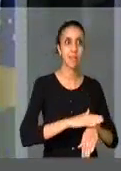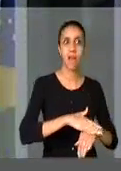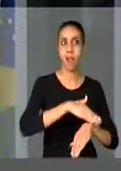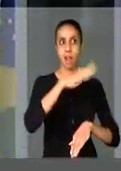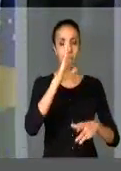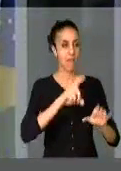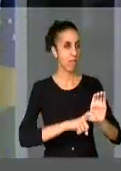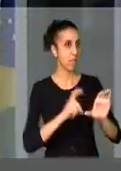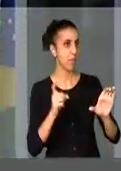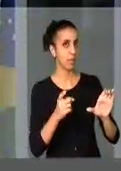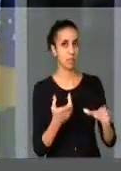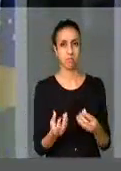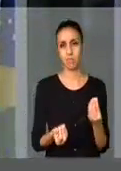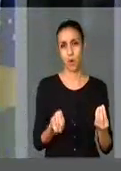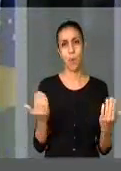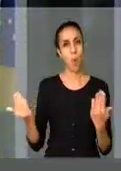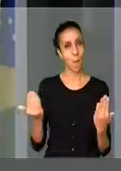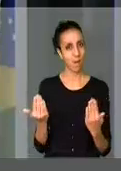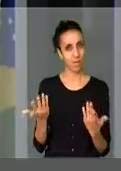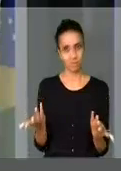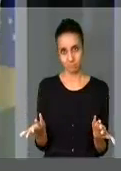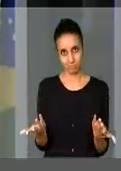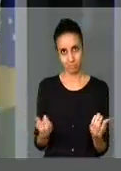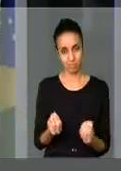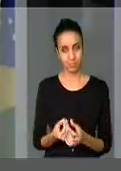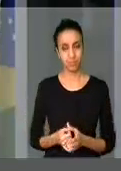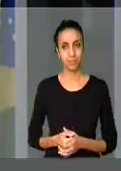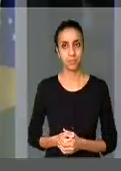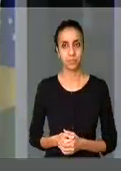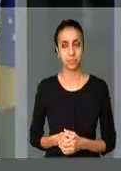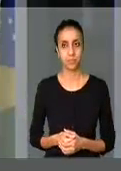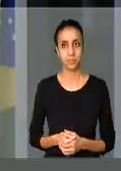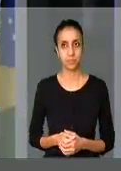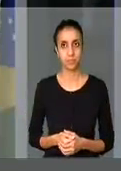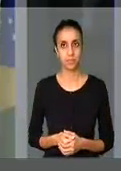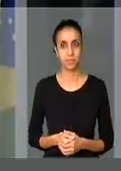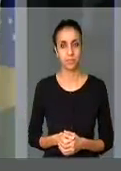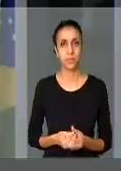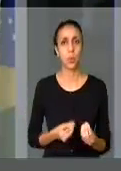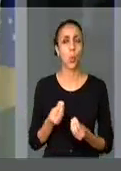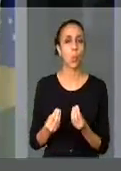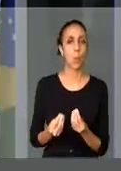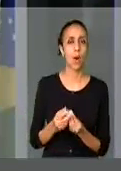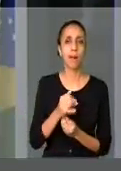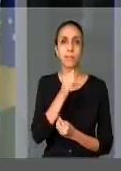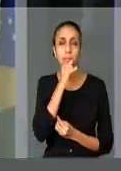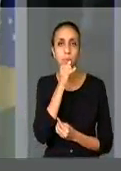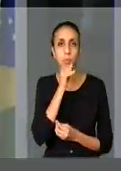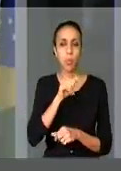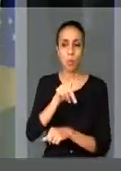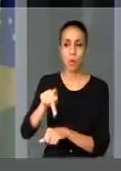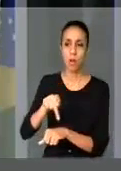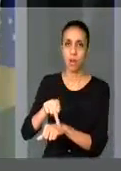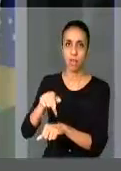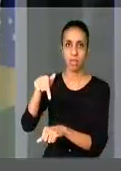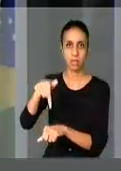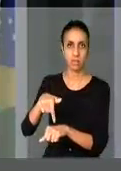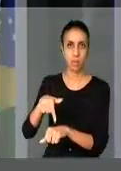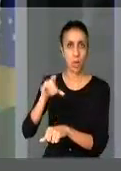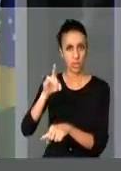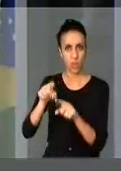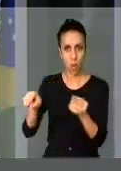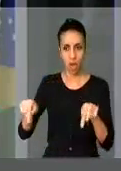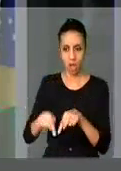é um conceito muito profundo para ser desprezado pelas elites mundiais. Uma nação é mais que um